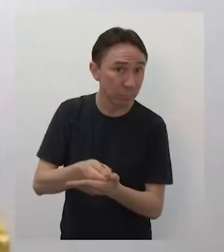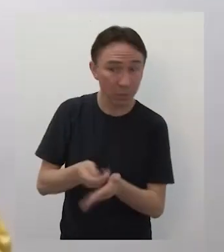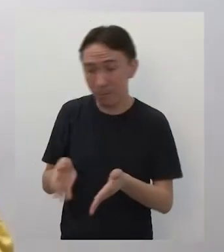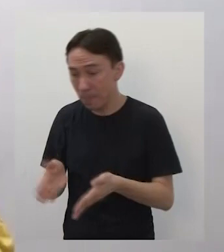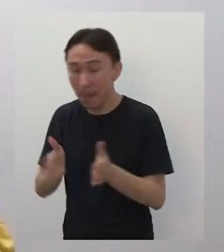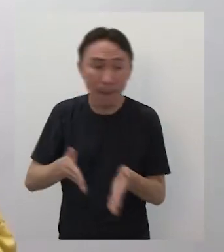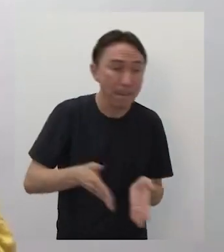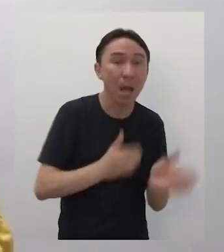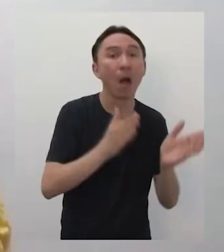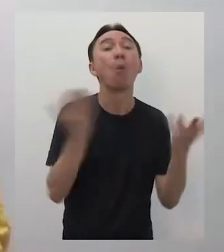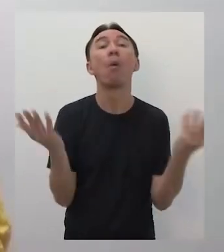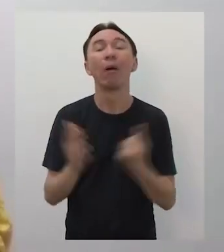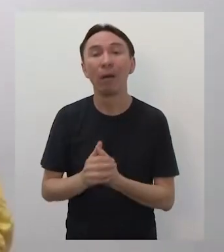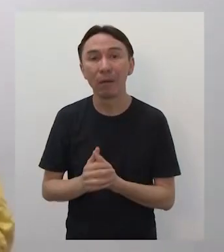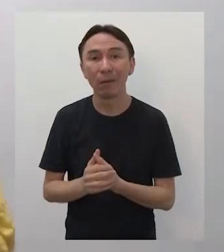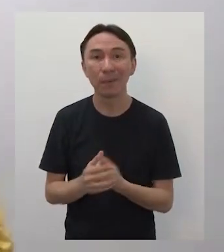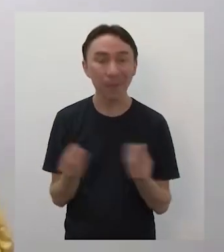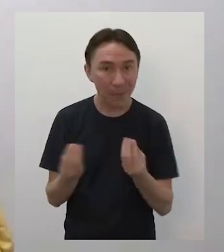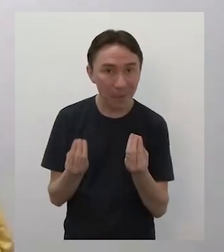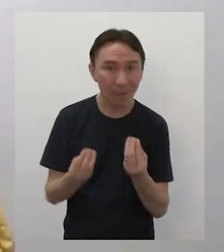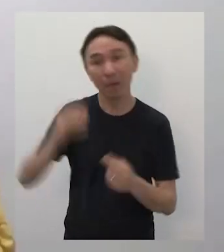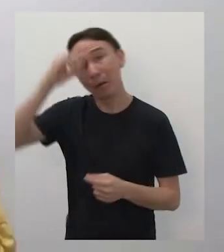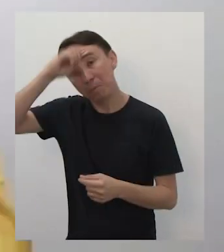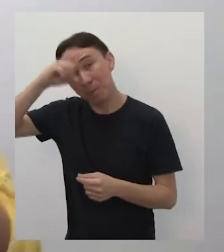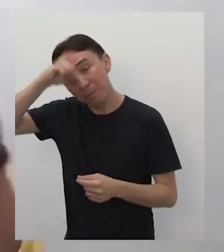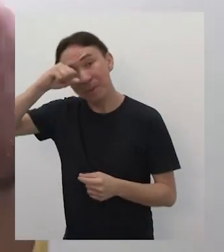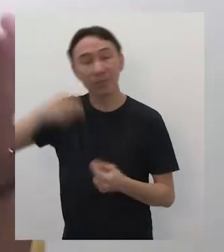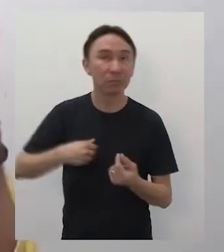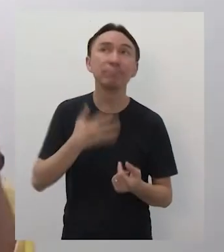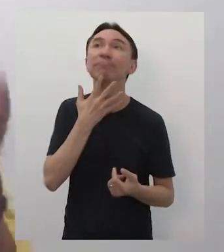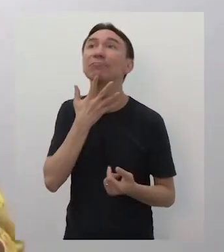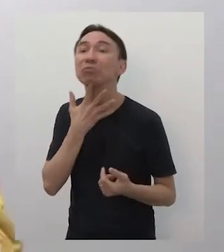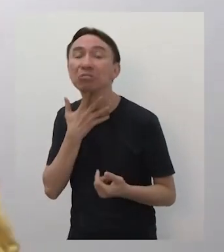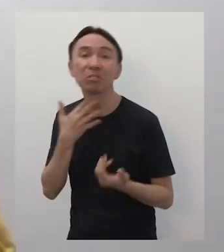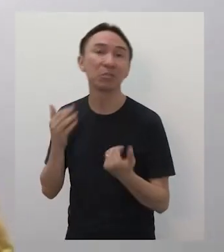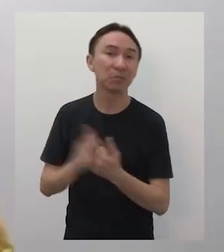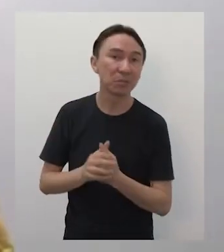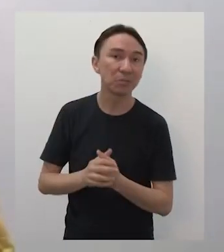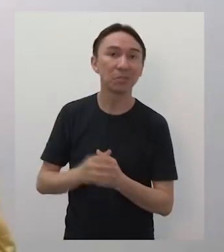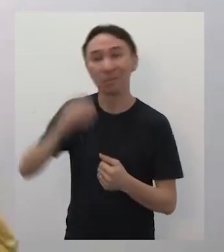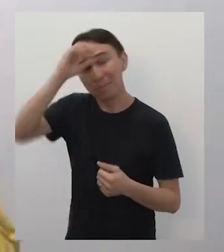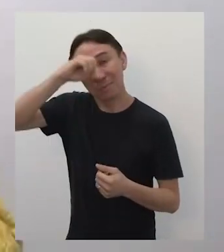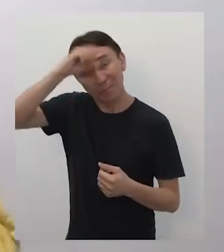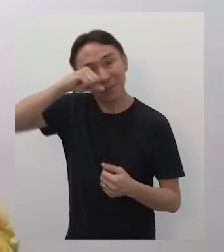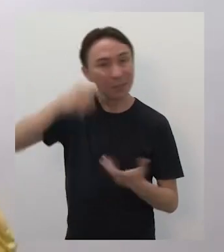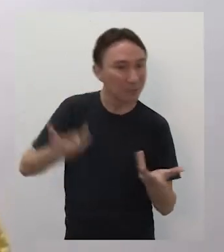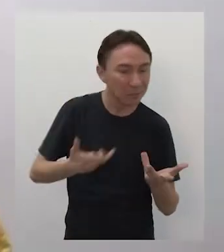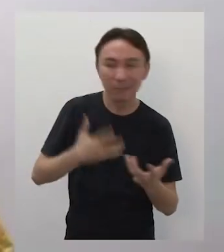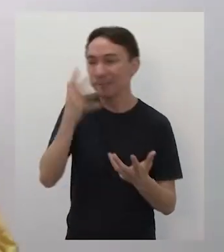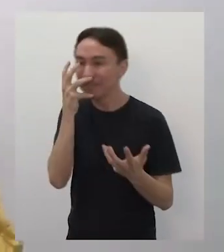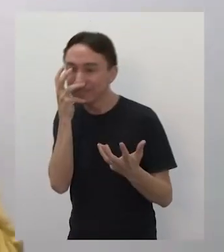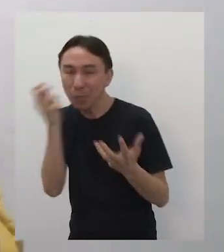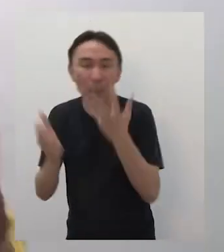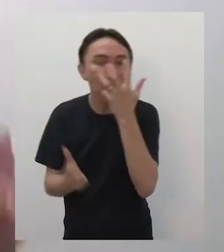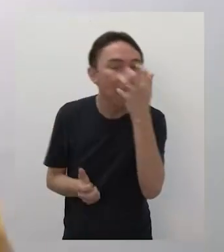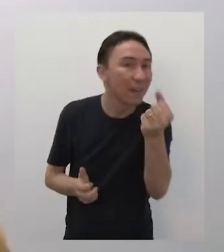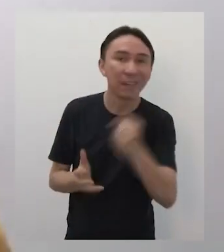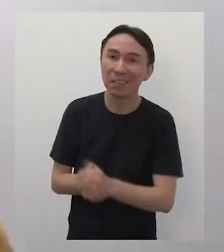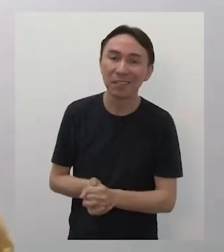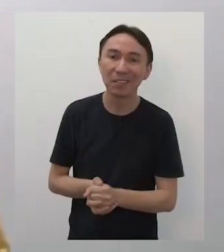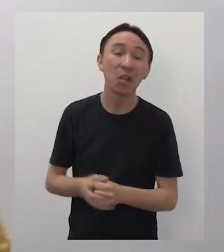com desejo, aprender com paixão e tornar o nosso dia a dia, o